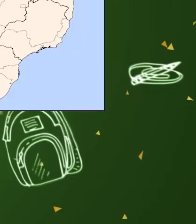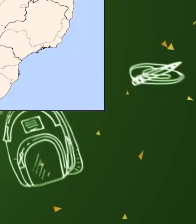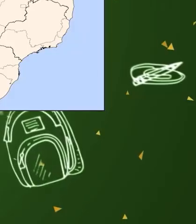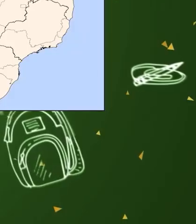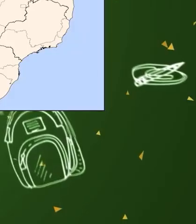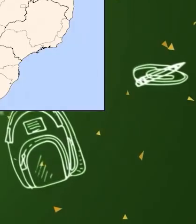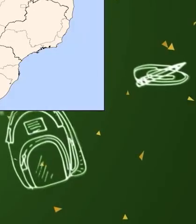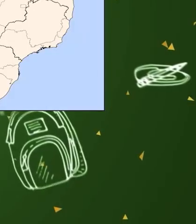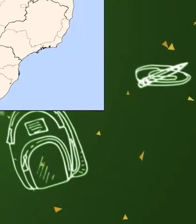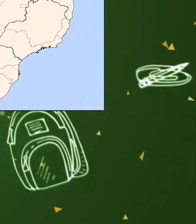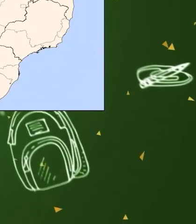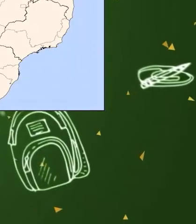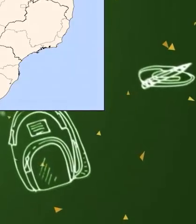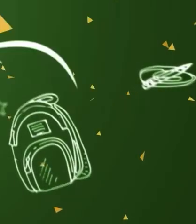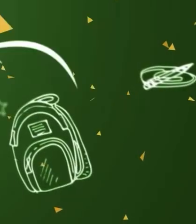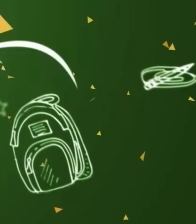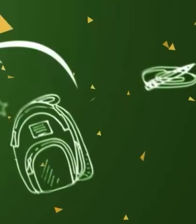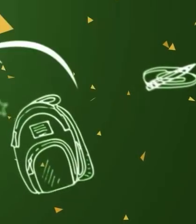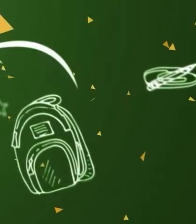Alagoas.